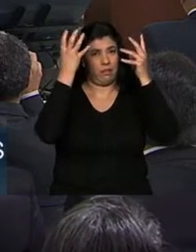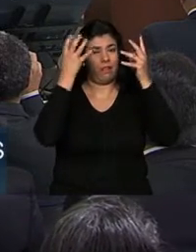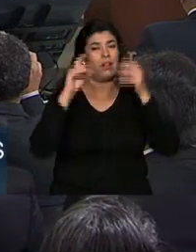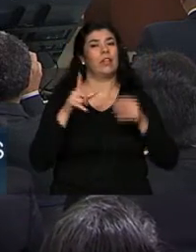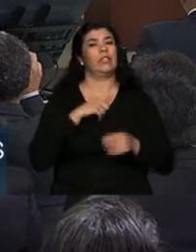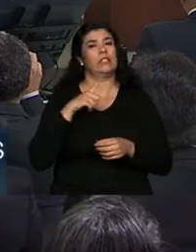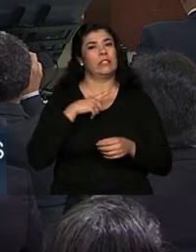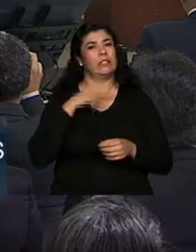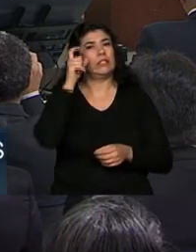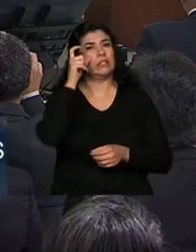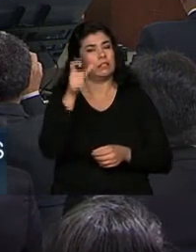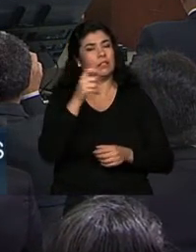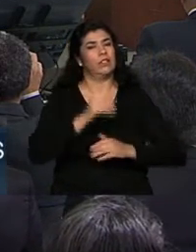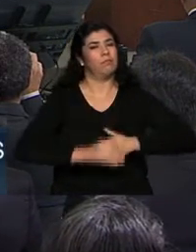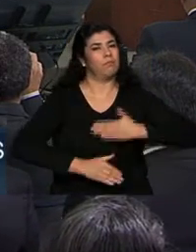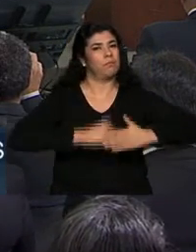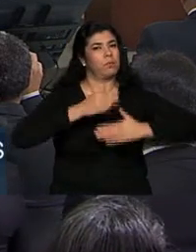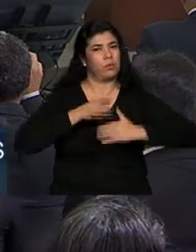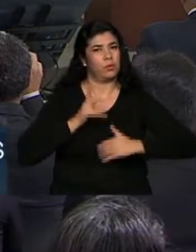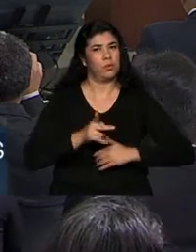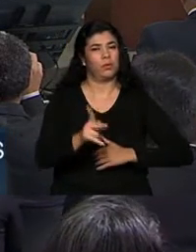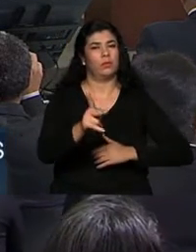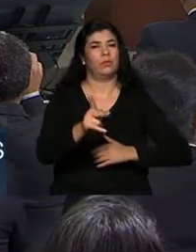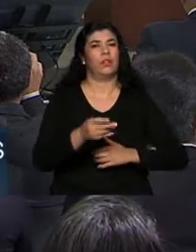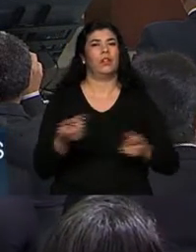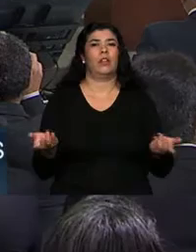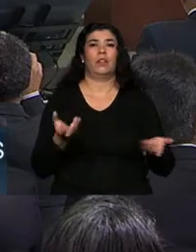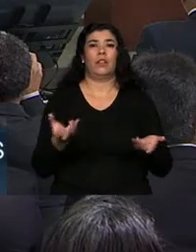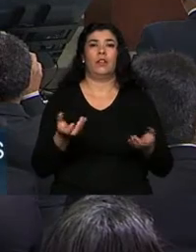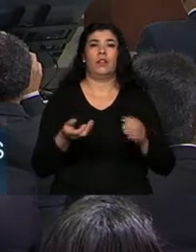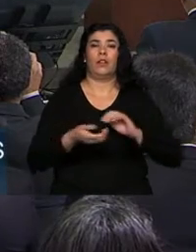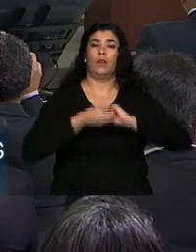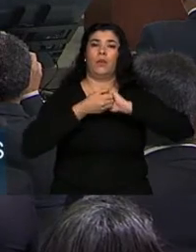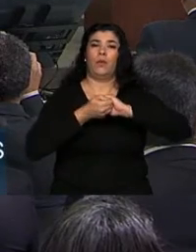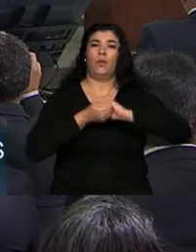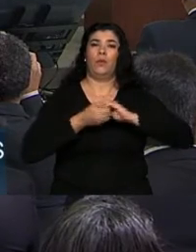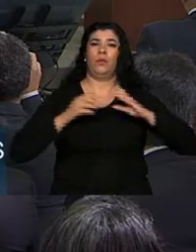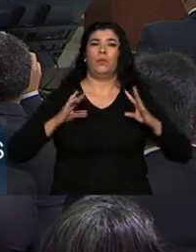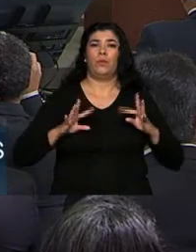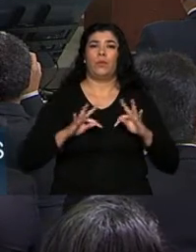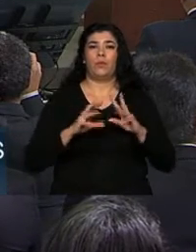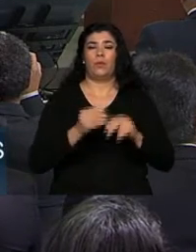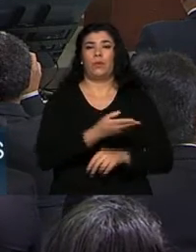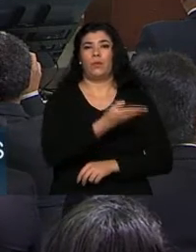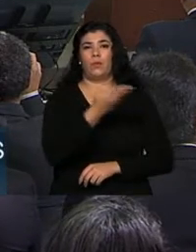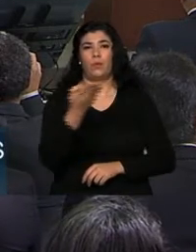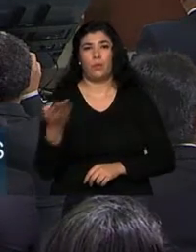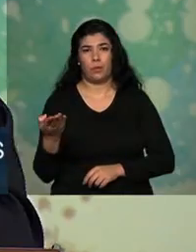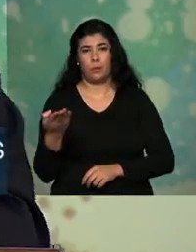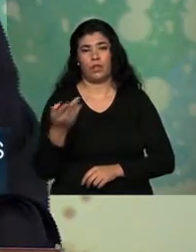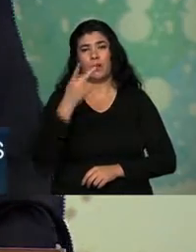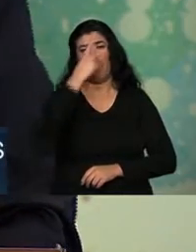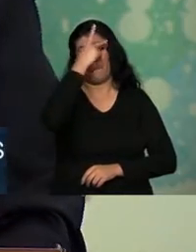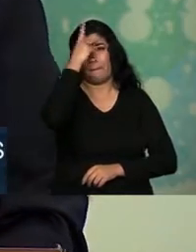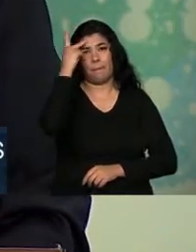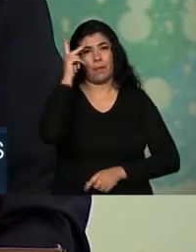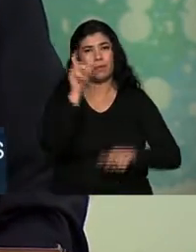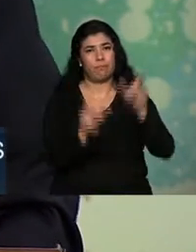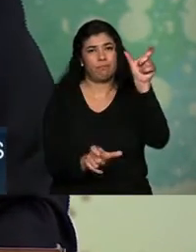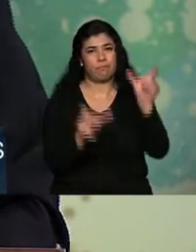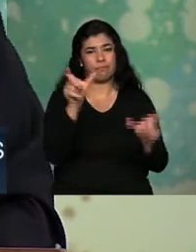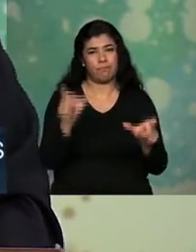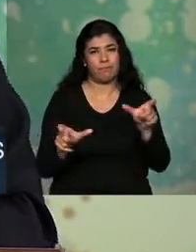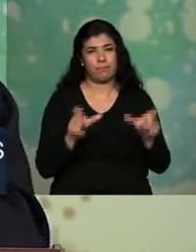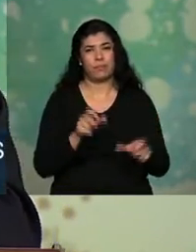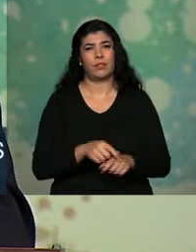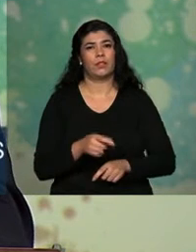e temos um caminho a percorrer. Quero cumprimentar a todos os empreendedores que estão aqui hoje, em